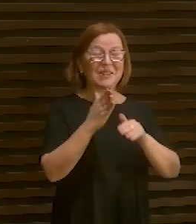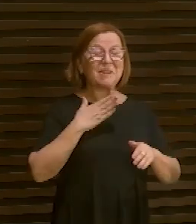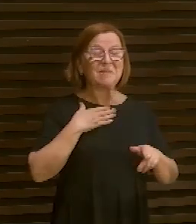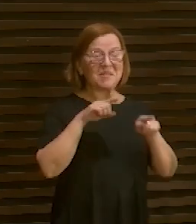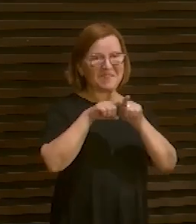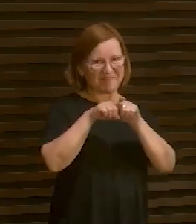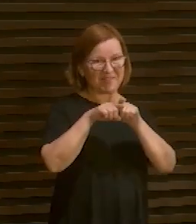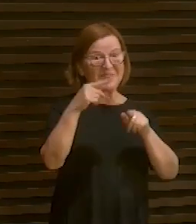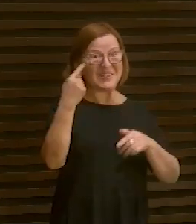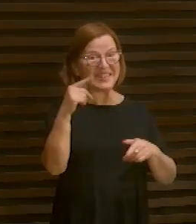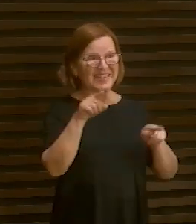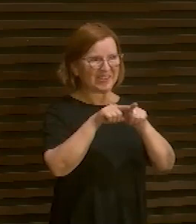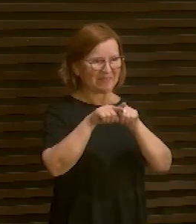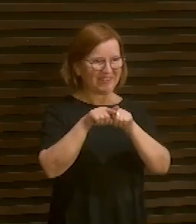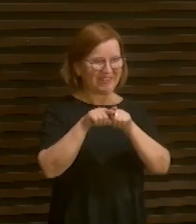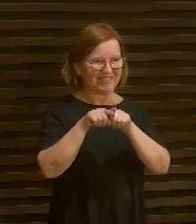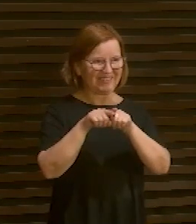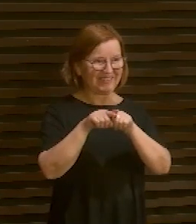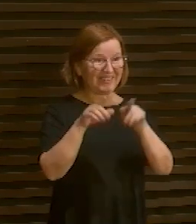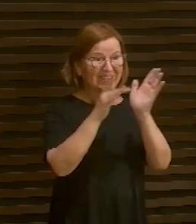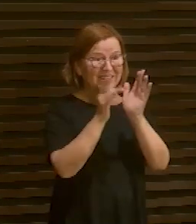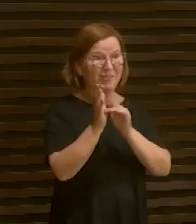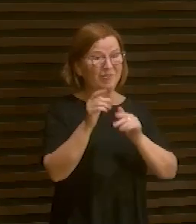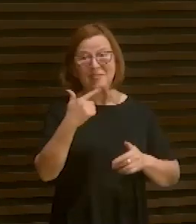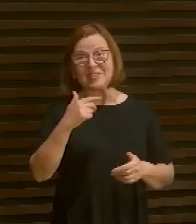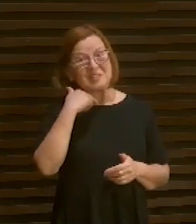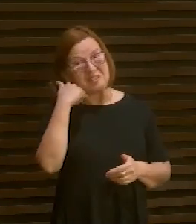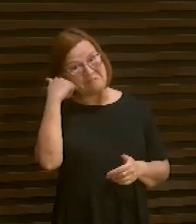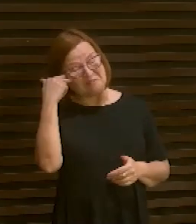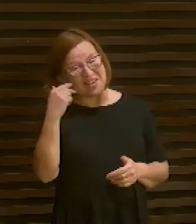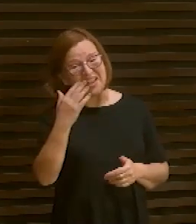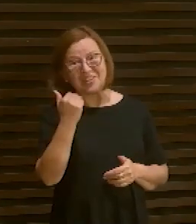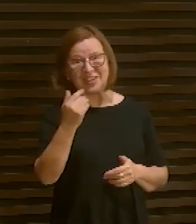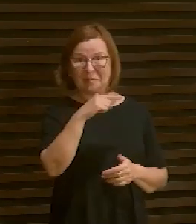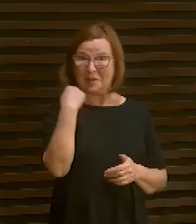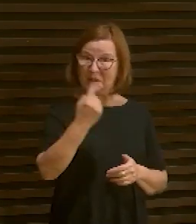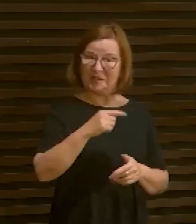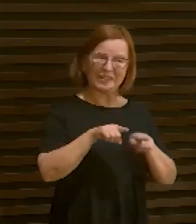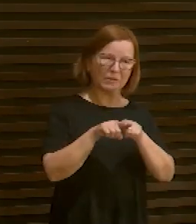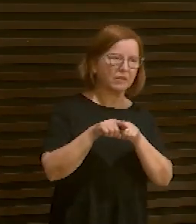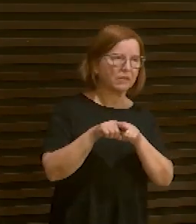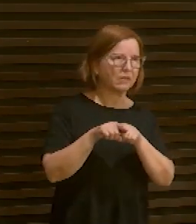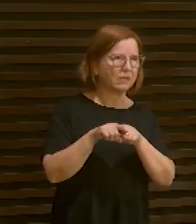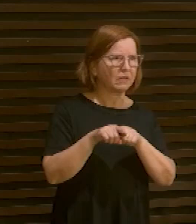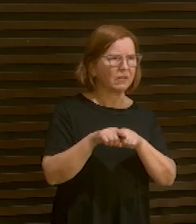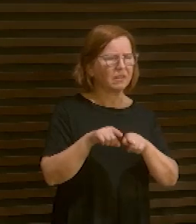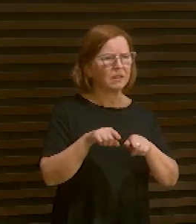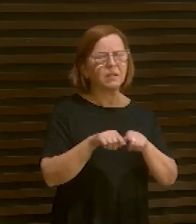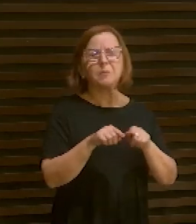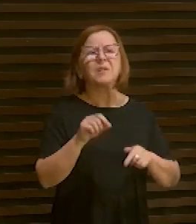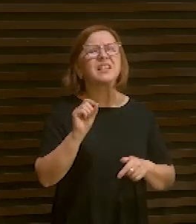seu irmão. E ele não se envergonha de nos chamar irmãos. Mas quem é você?